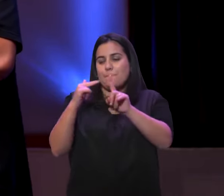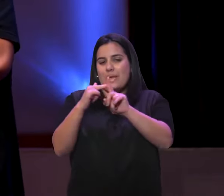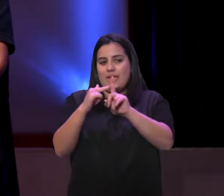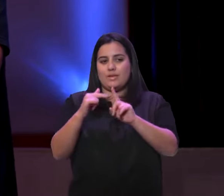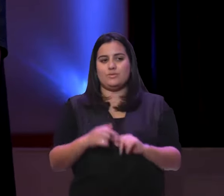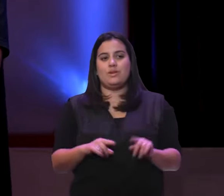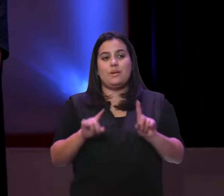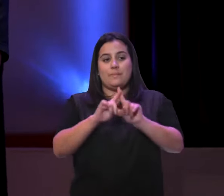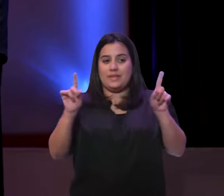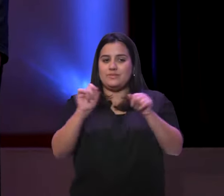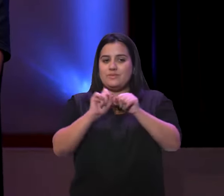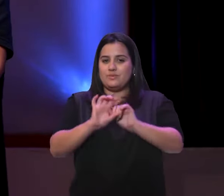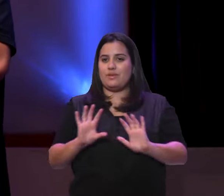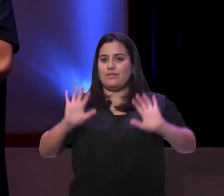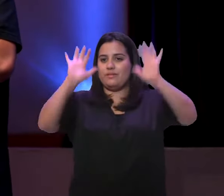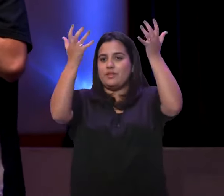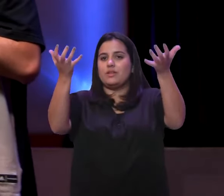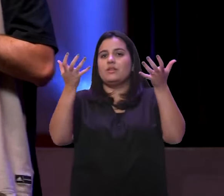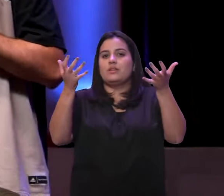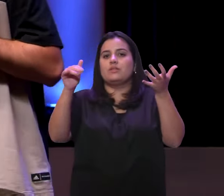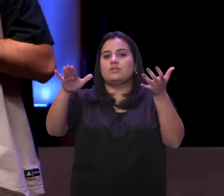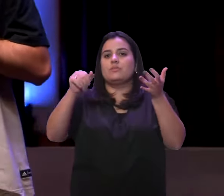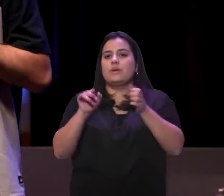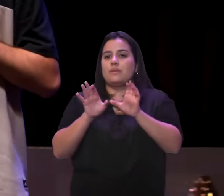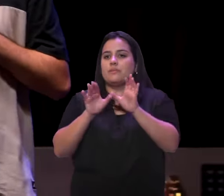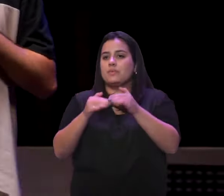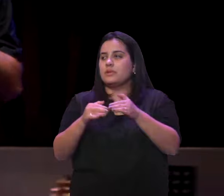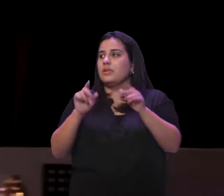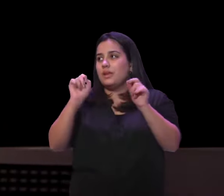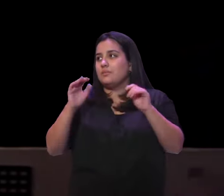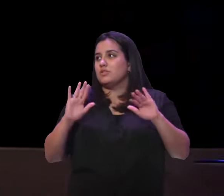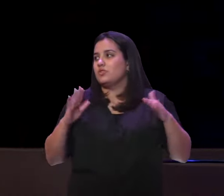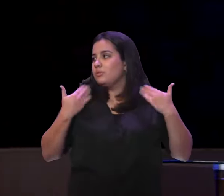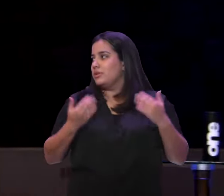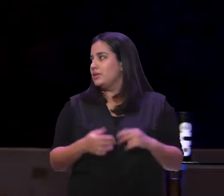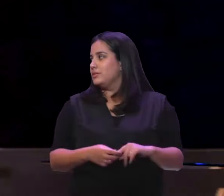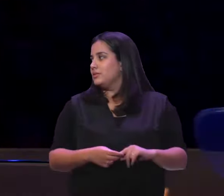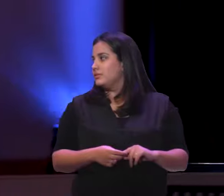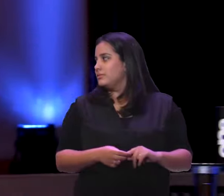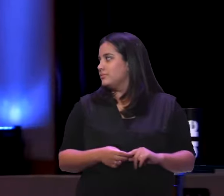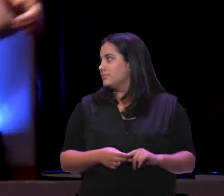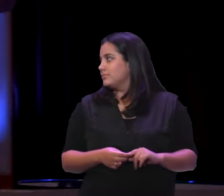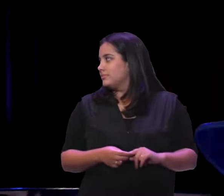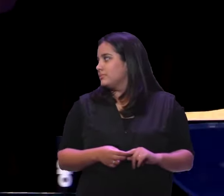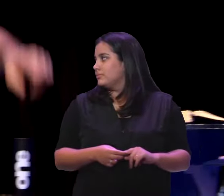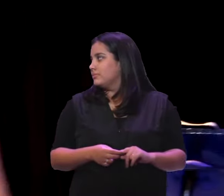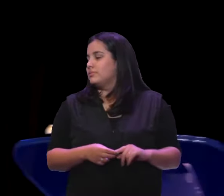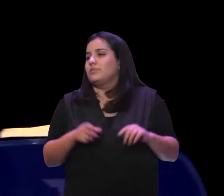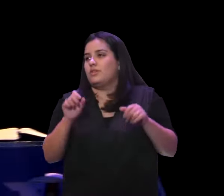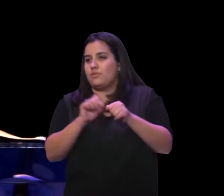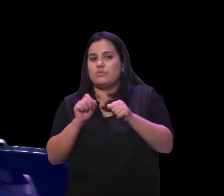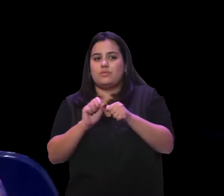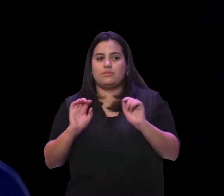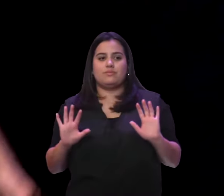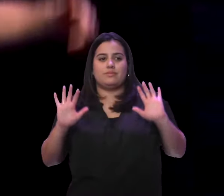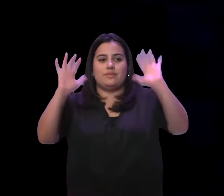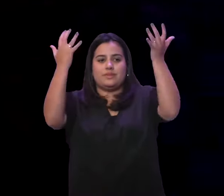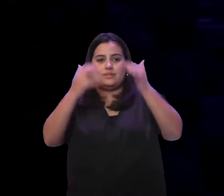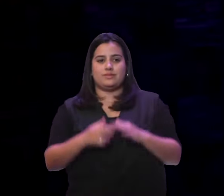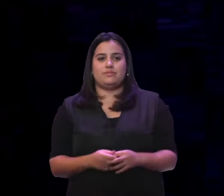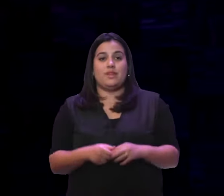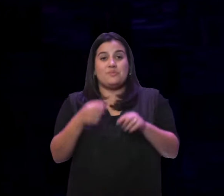uma festa. Eu quero chamar a banda aqui, é surpresa mesmo. Vem. E nós vamos fazer festa. Porque